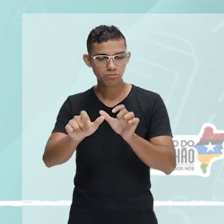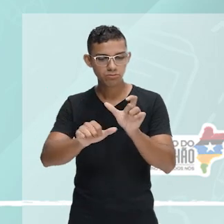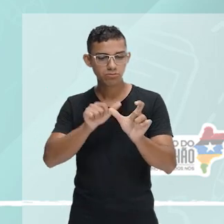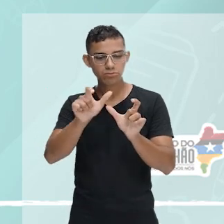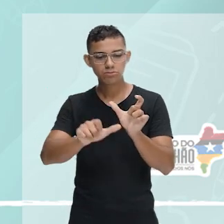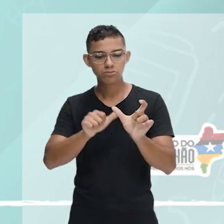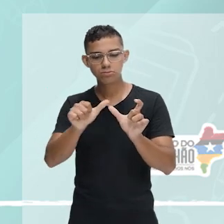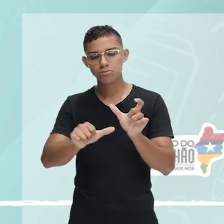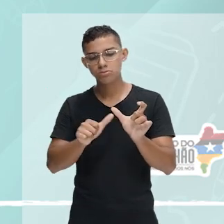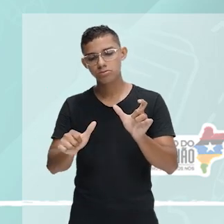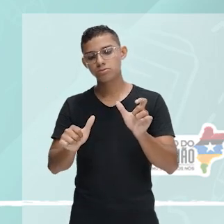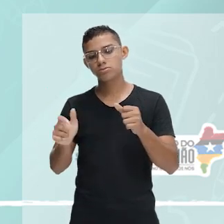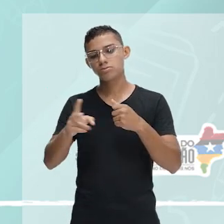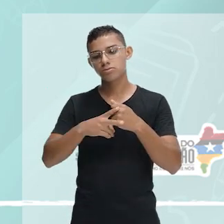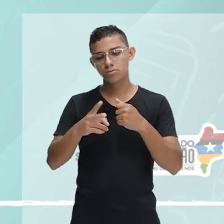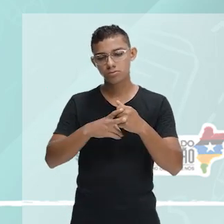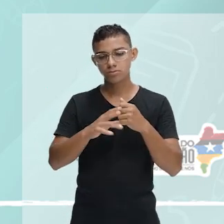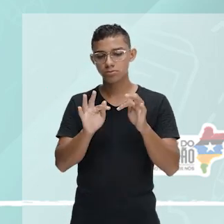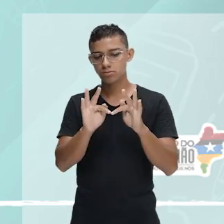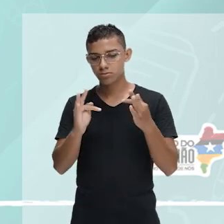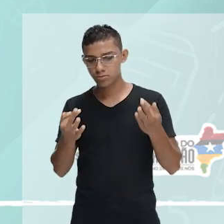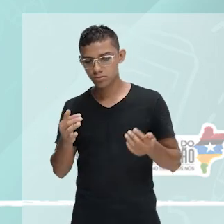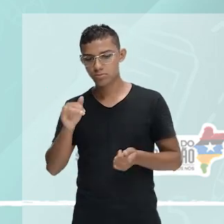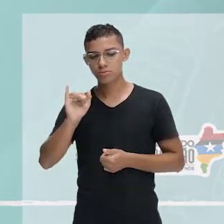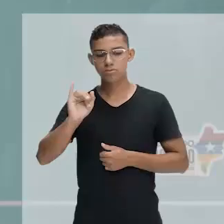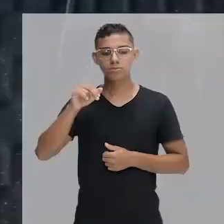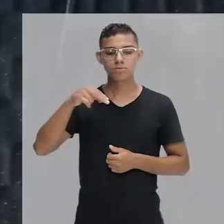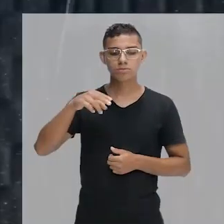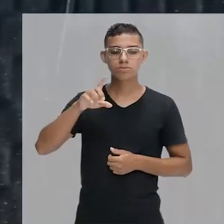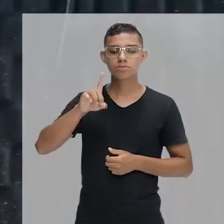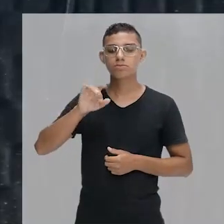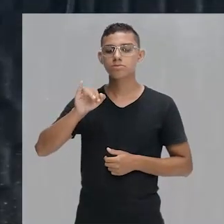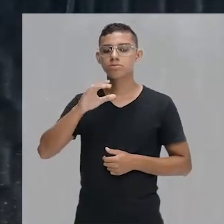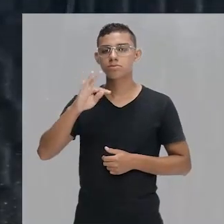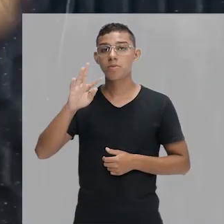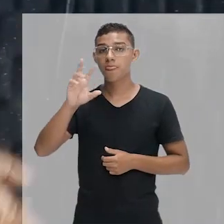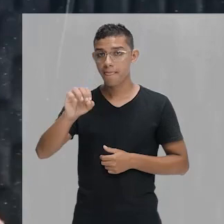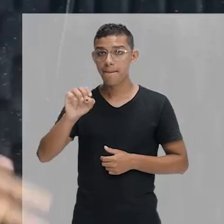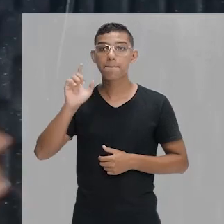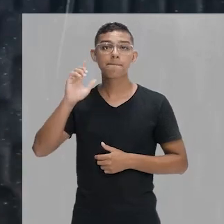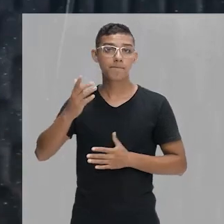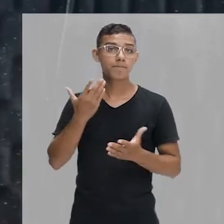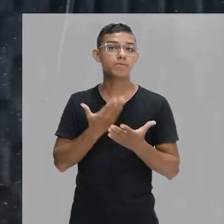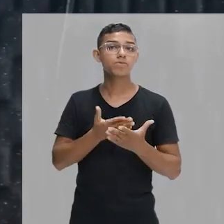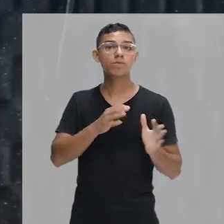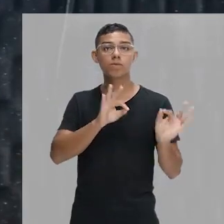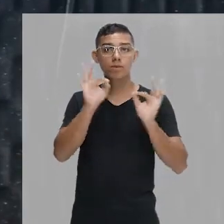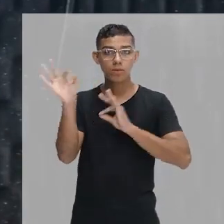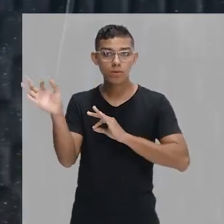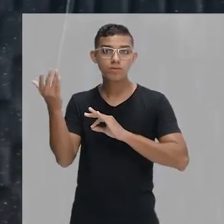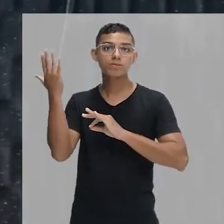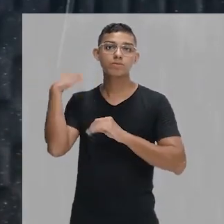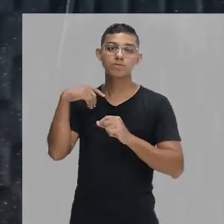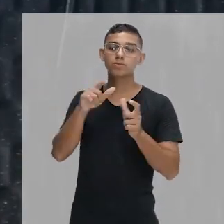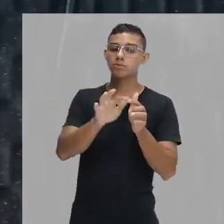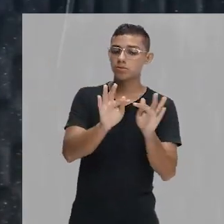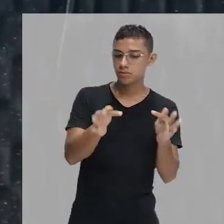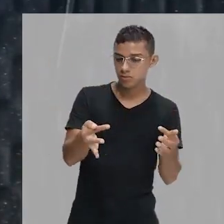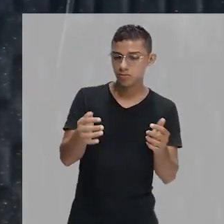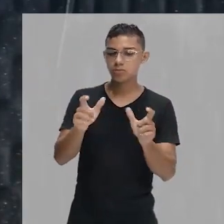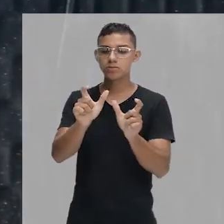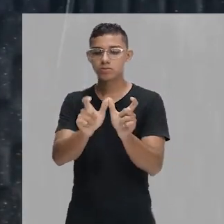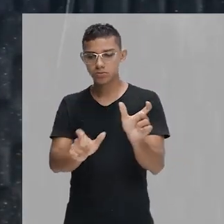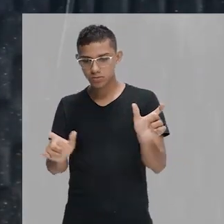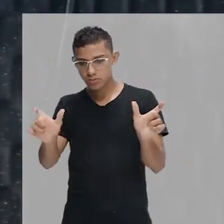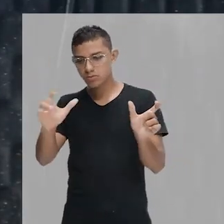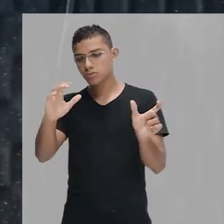presente simples de indicativo. Lembra, nós já demos essa aula sobre presente simples, presente composto, tá? Então,